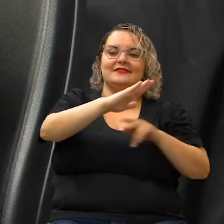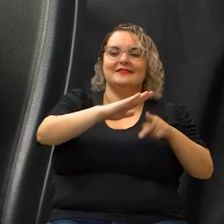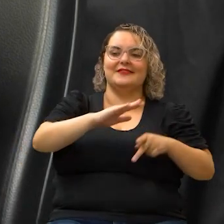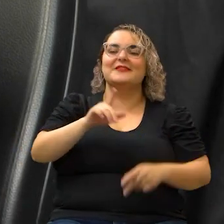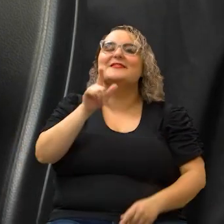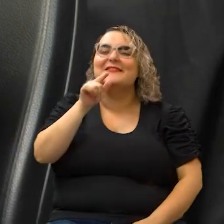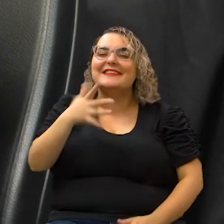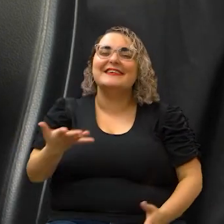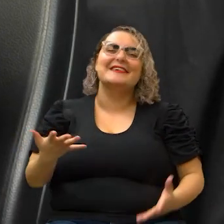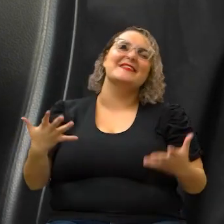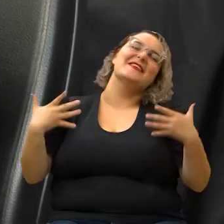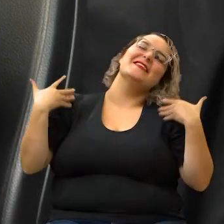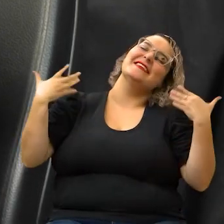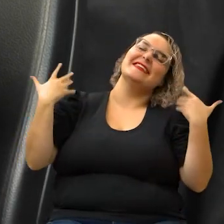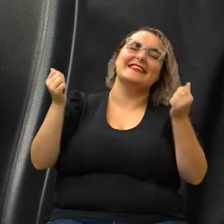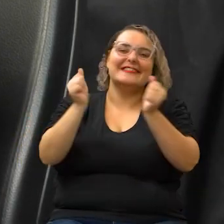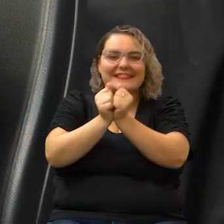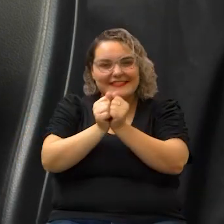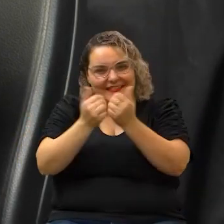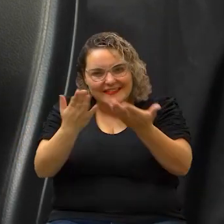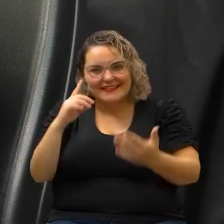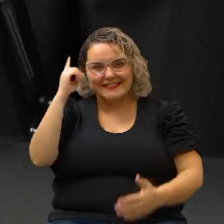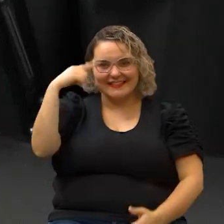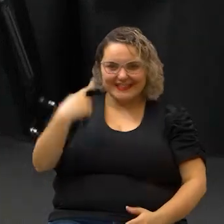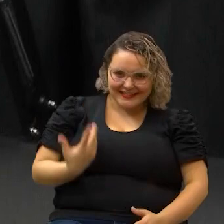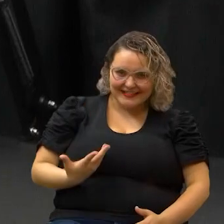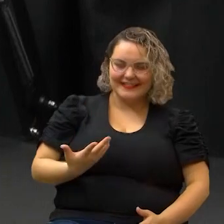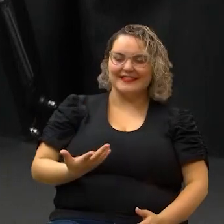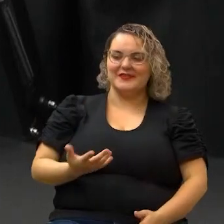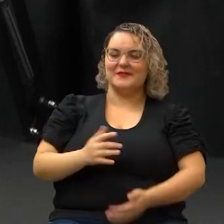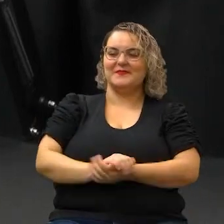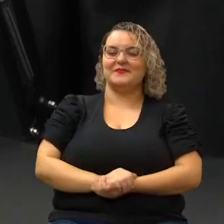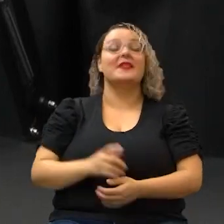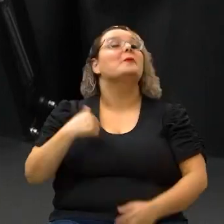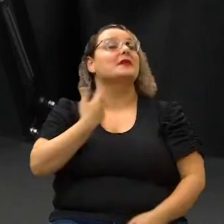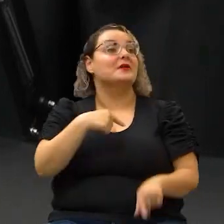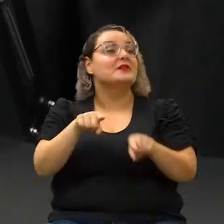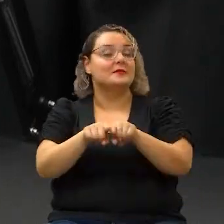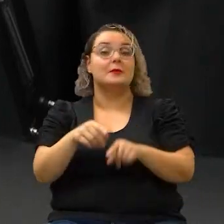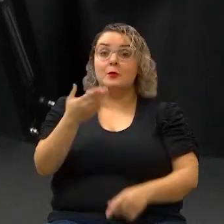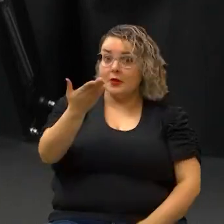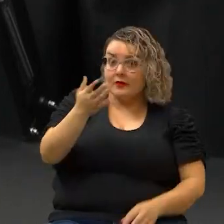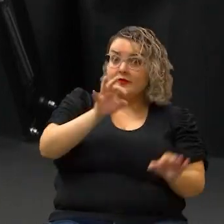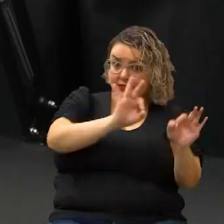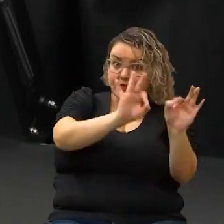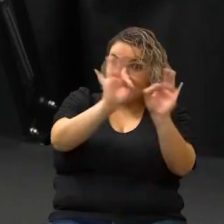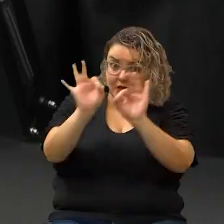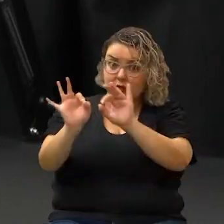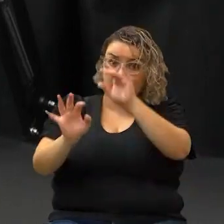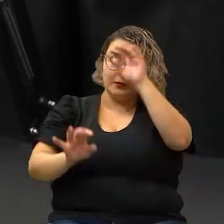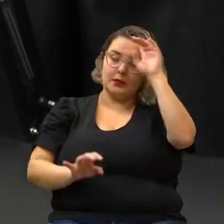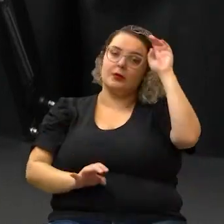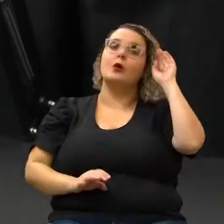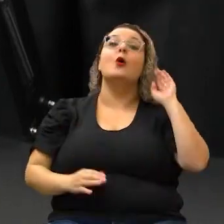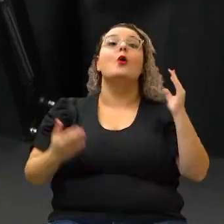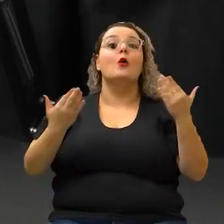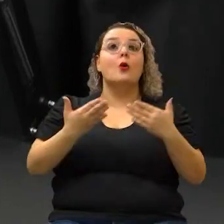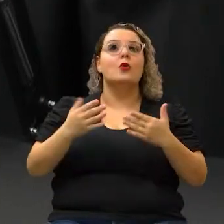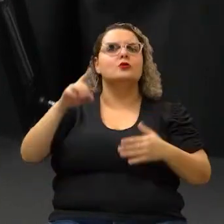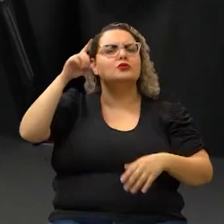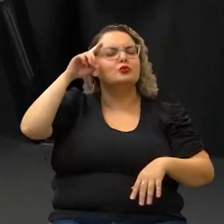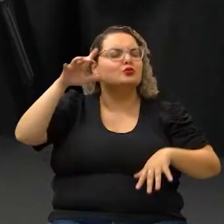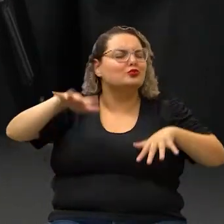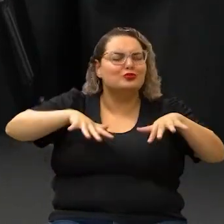Tá certo. E é uma alegria estar com você aqui, Mirna. Para nós também, obrigado, porque para você que acompanha, gente, hoje está sendo um dia muito